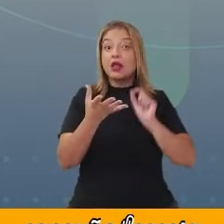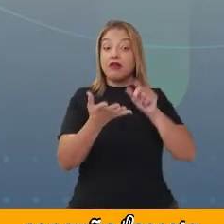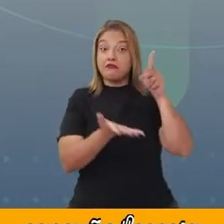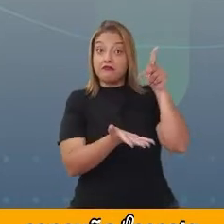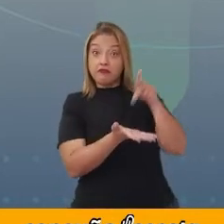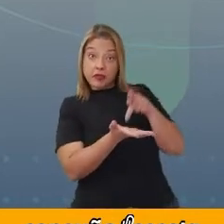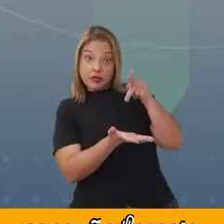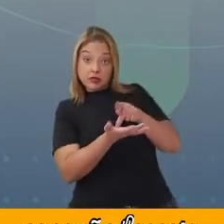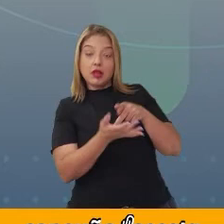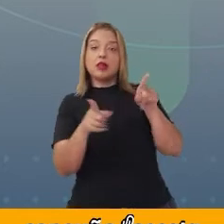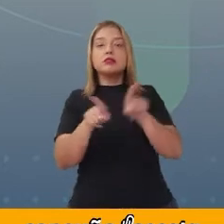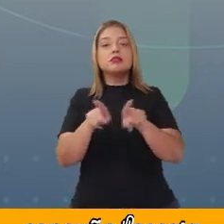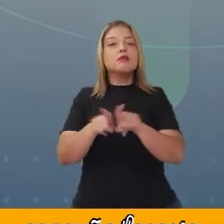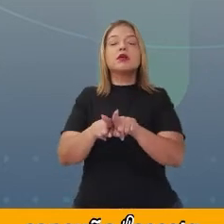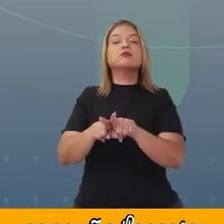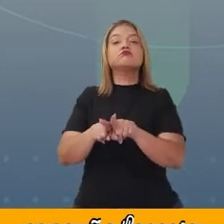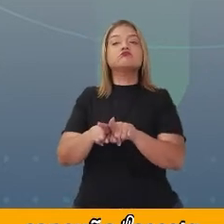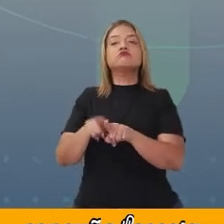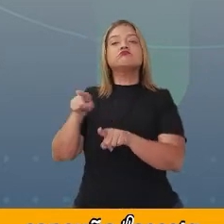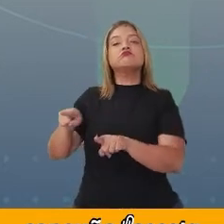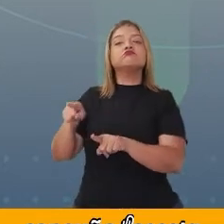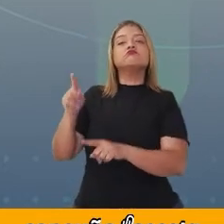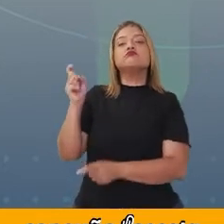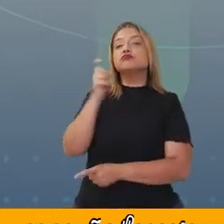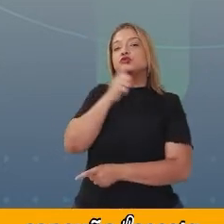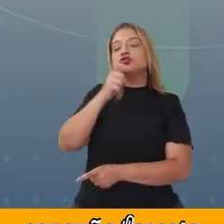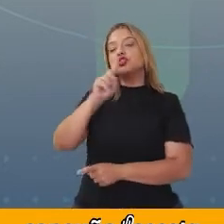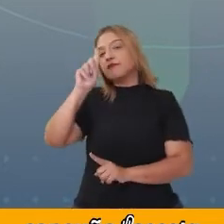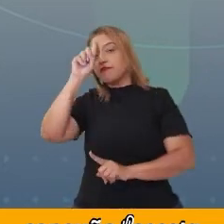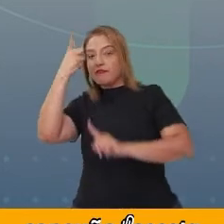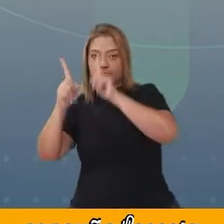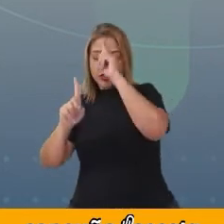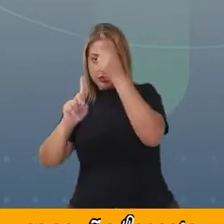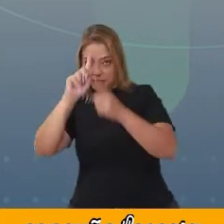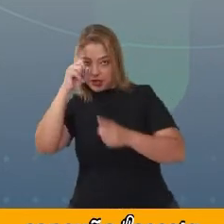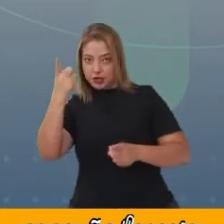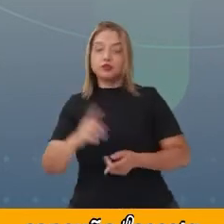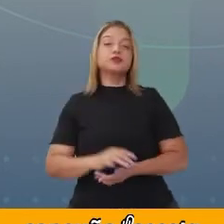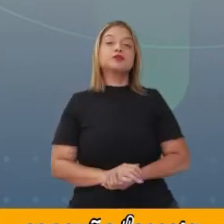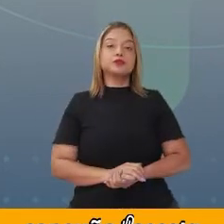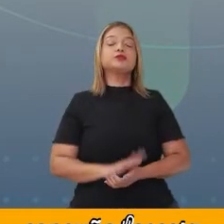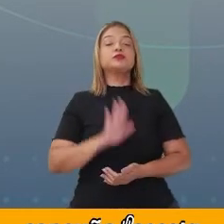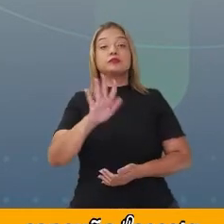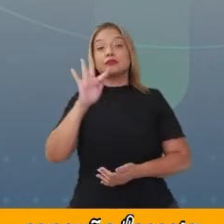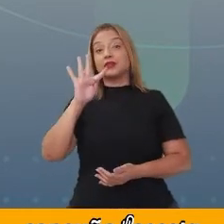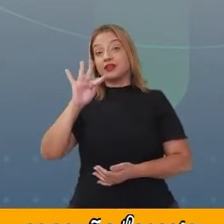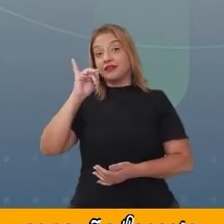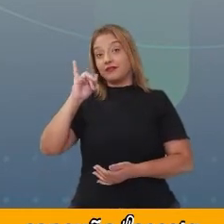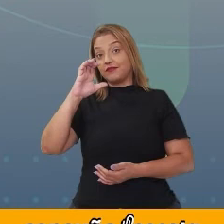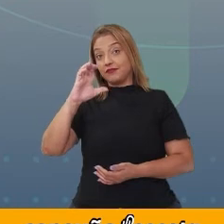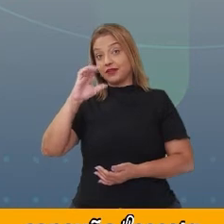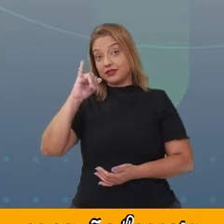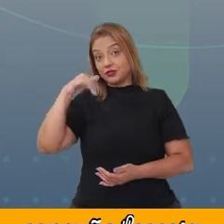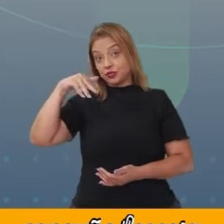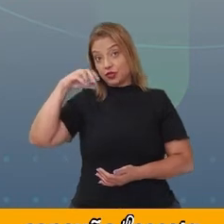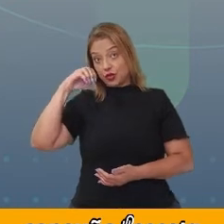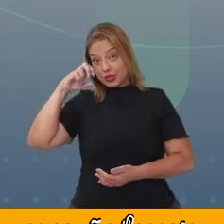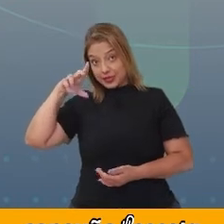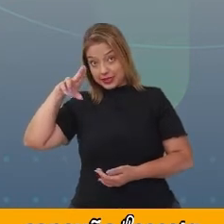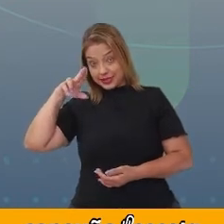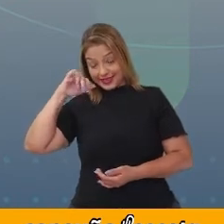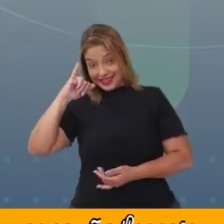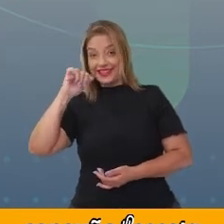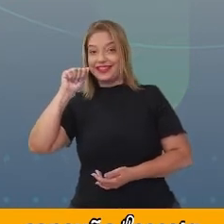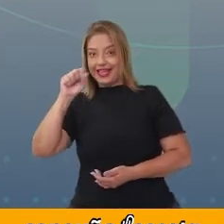e fatos não reais, inventados, chamados de ficcionais. Bem,